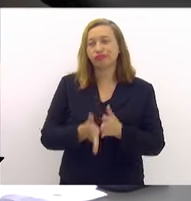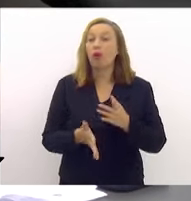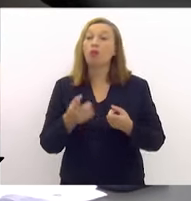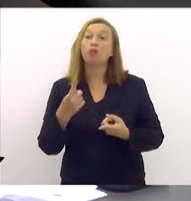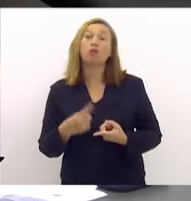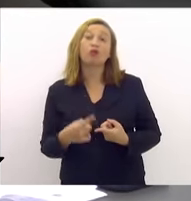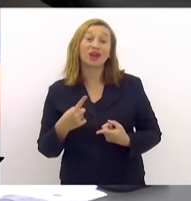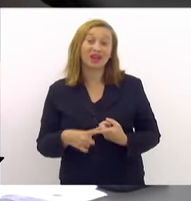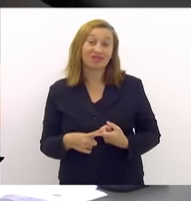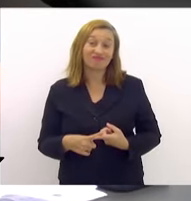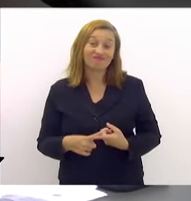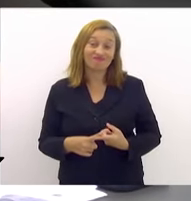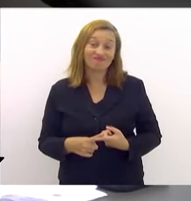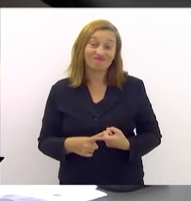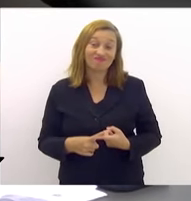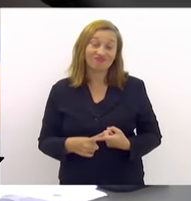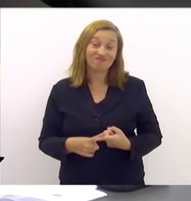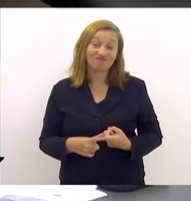porque